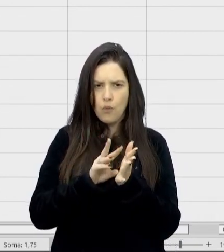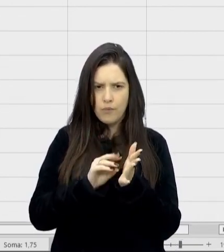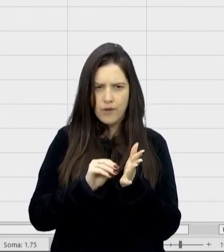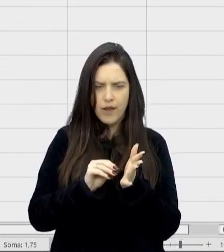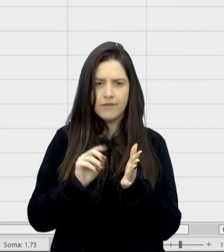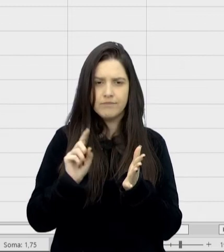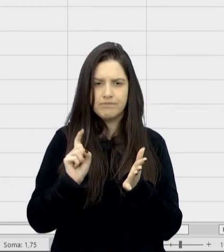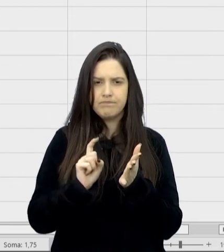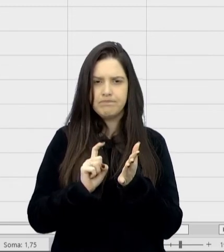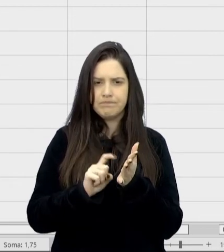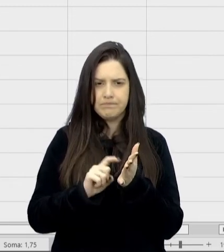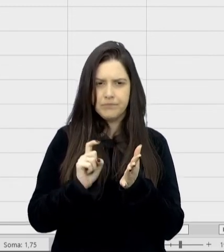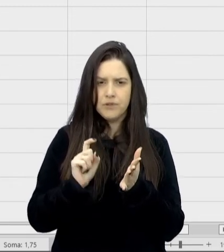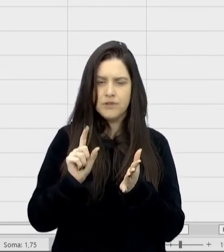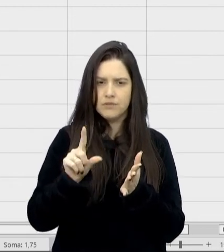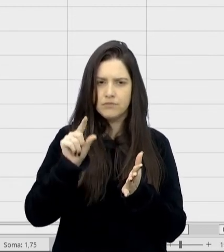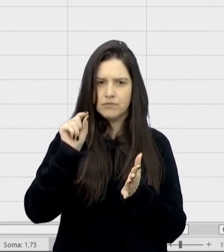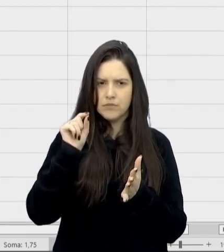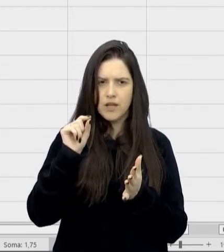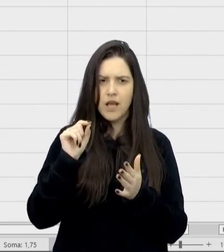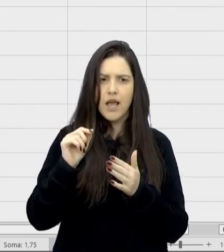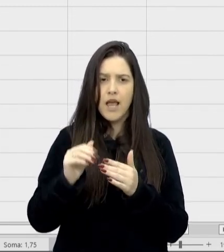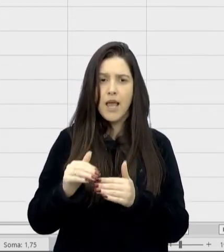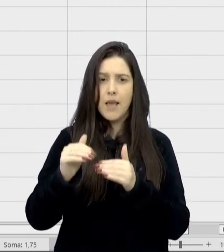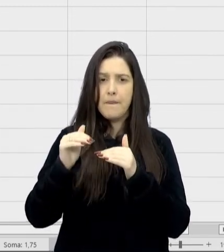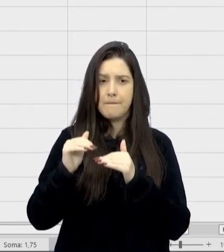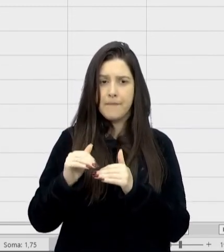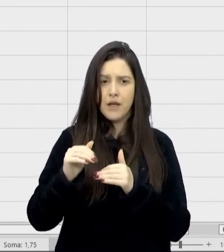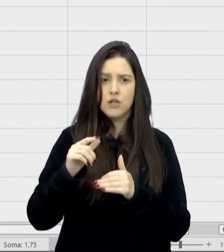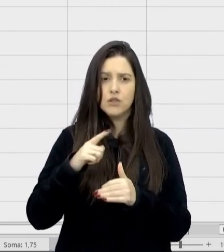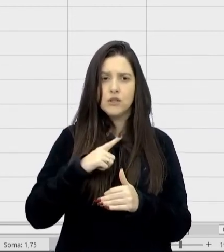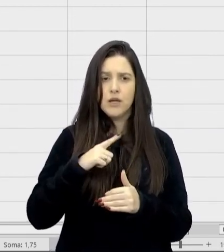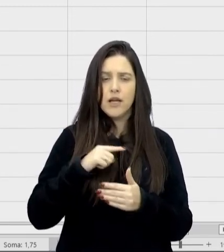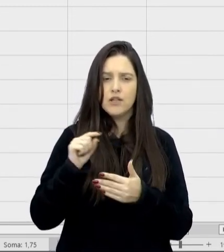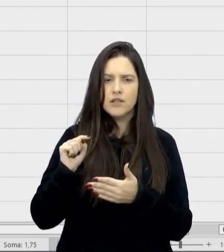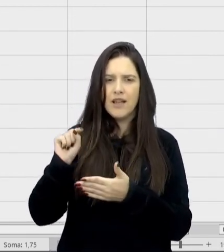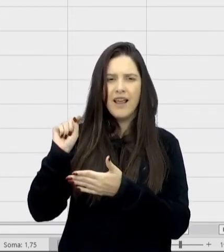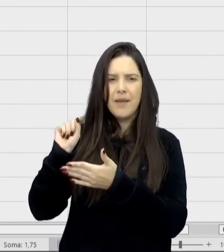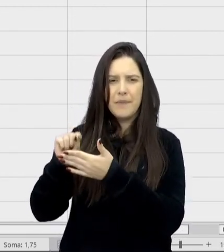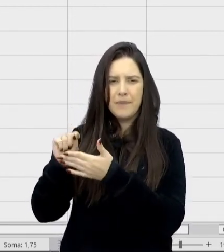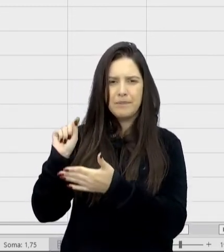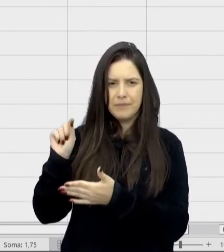aqui. Embaixo aqui, ó, tá vendo onde está o mouse aqui? Você pode